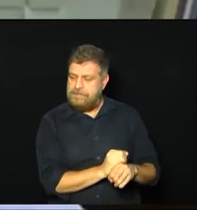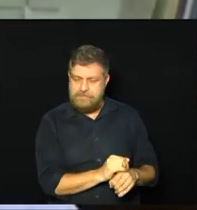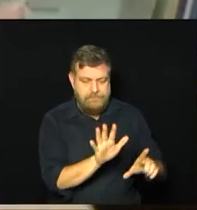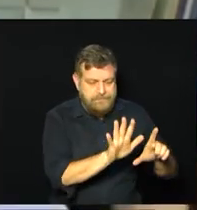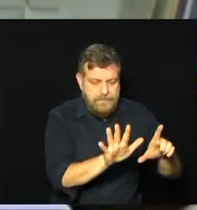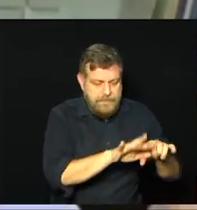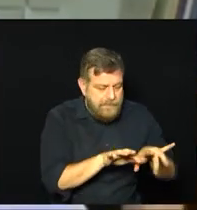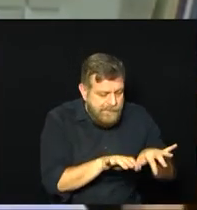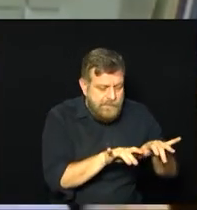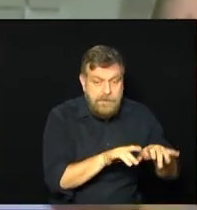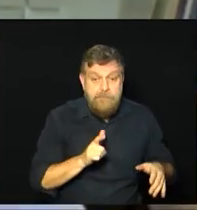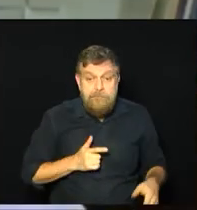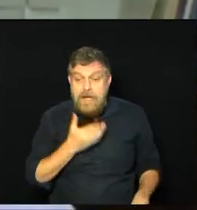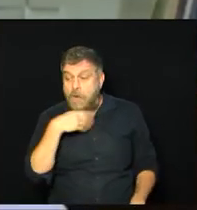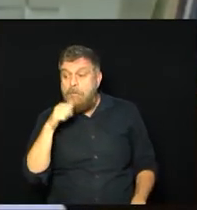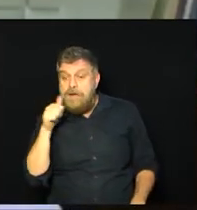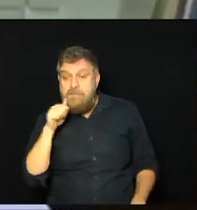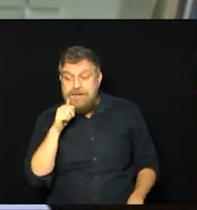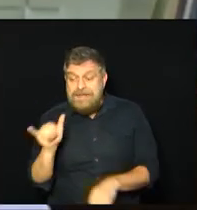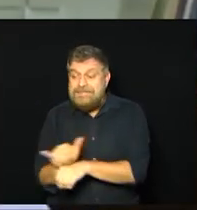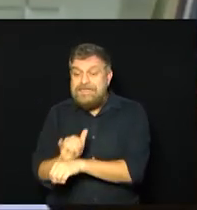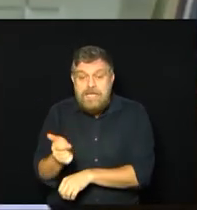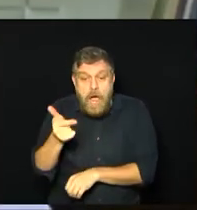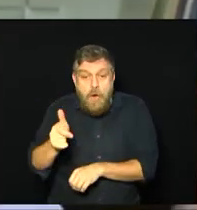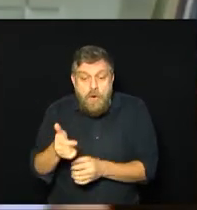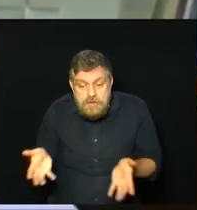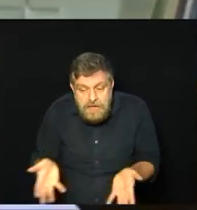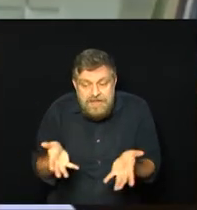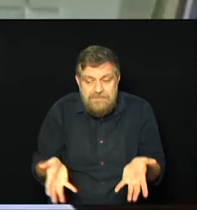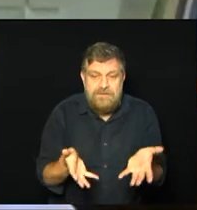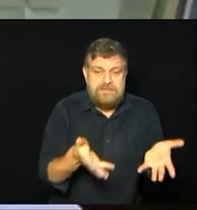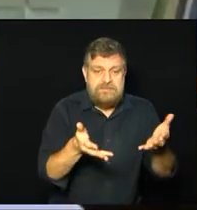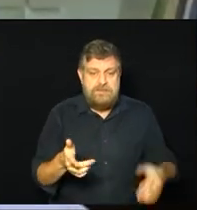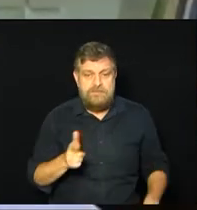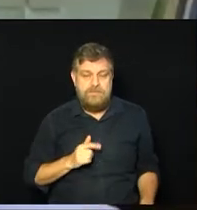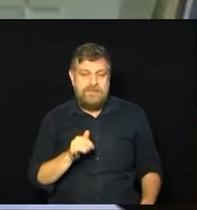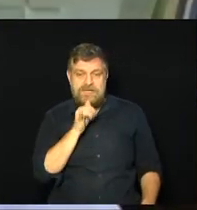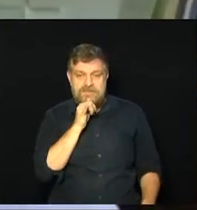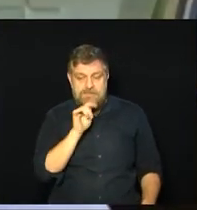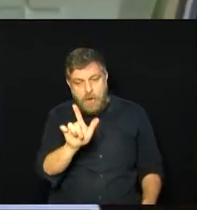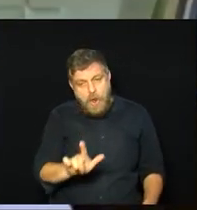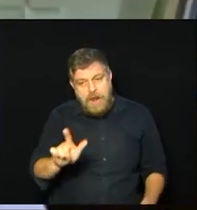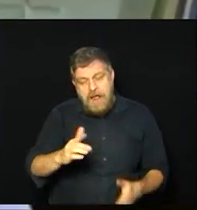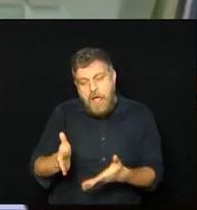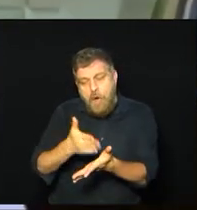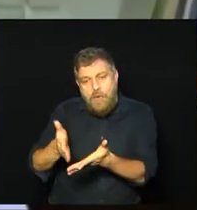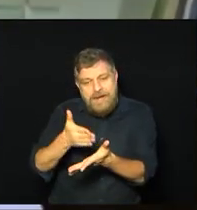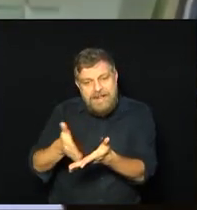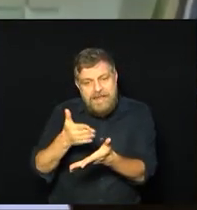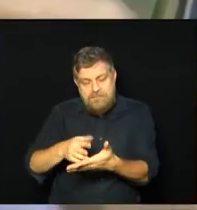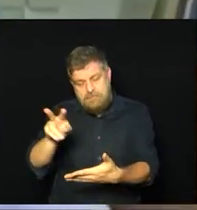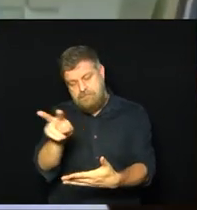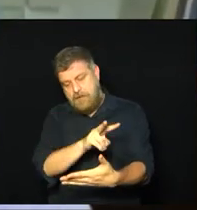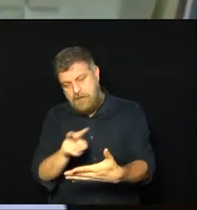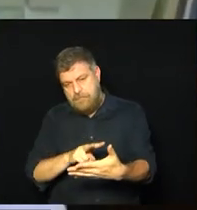não oferecem alguma opção para aquele filho também. Então, trazer uma literatura, um livro para dentro de casa, trazer